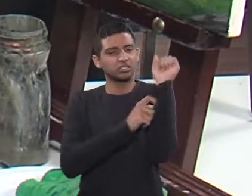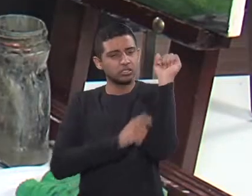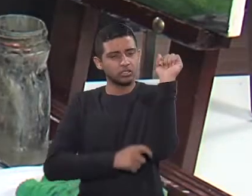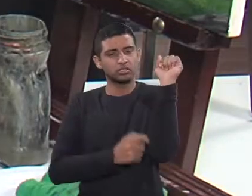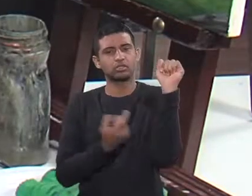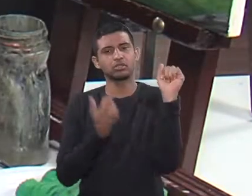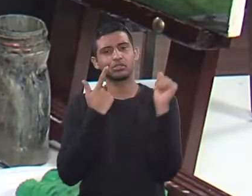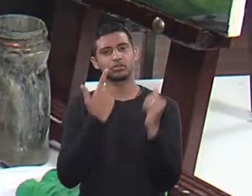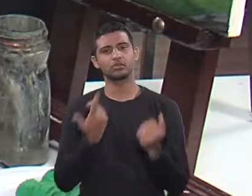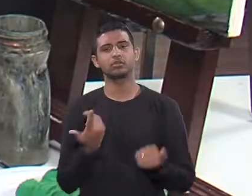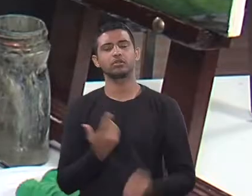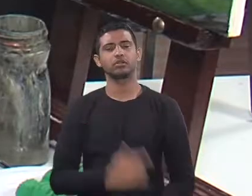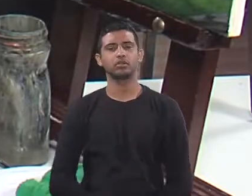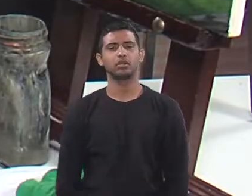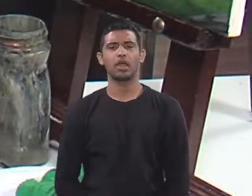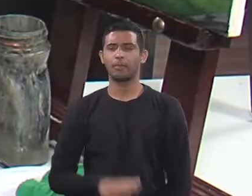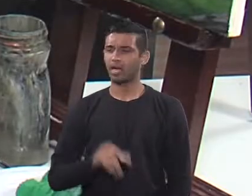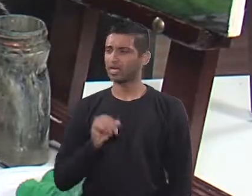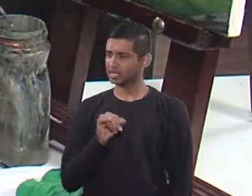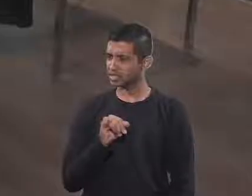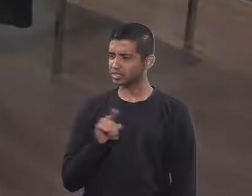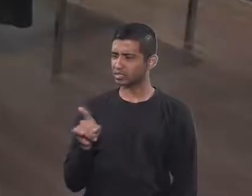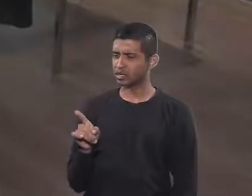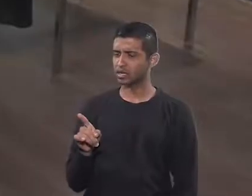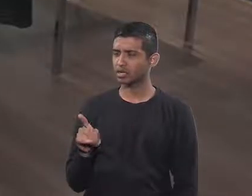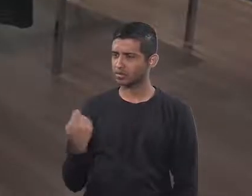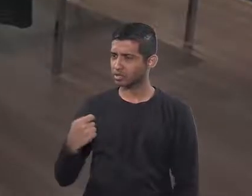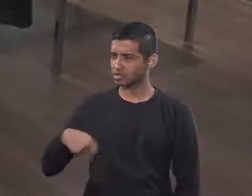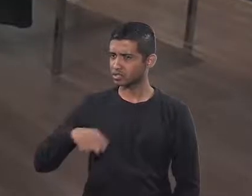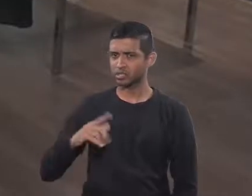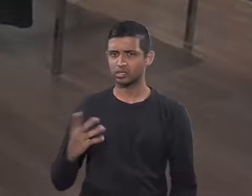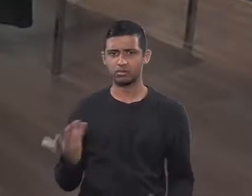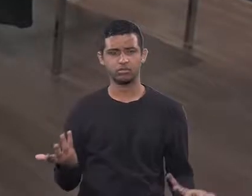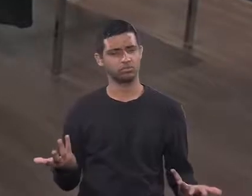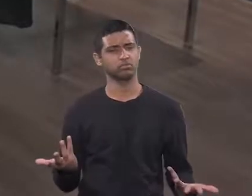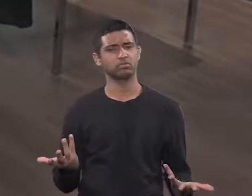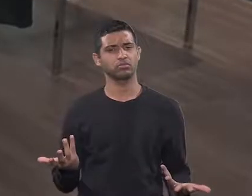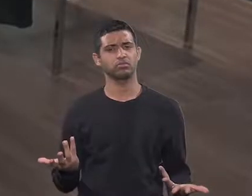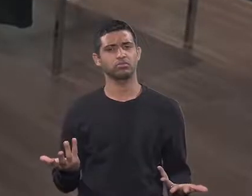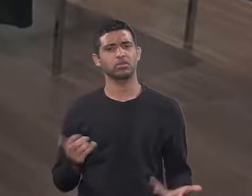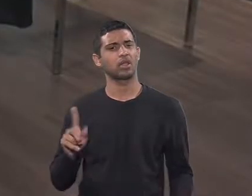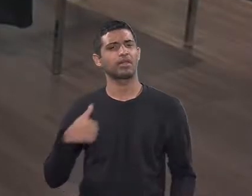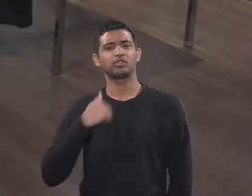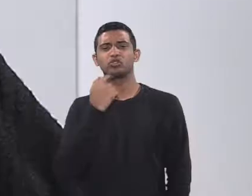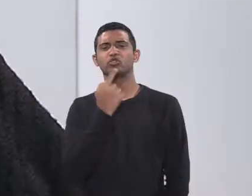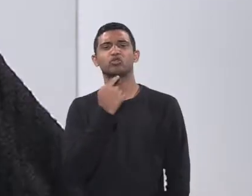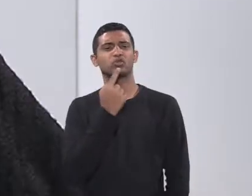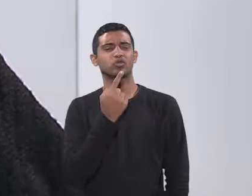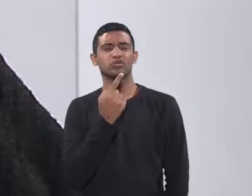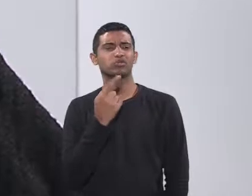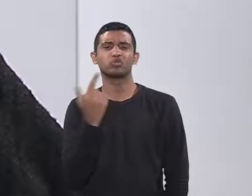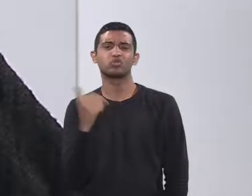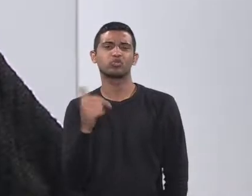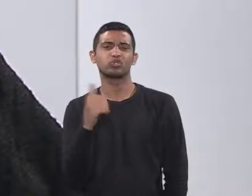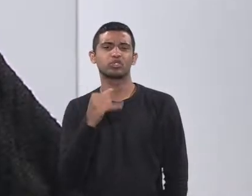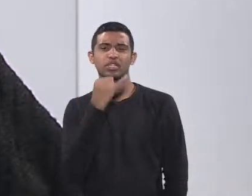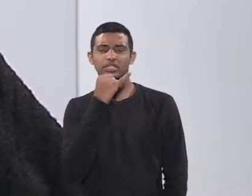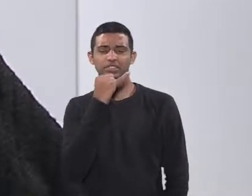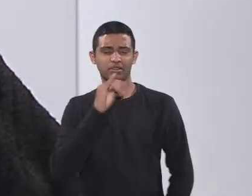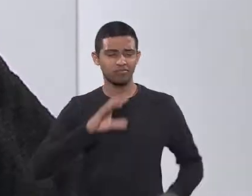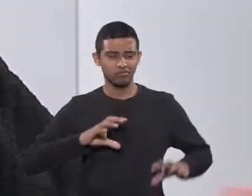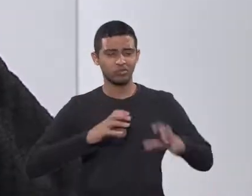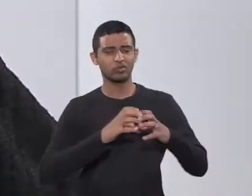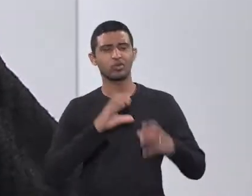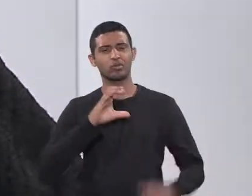mas não seria exatamente por conta disso que deveriam? Eles não conseguem, eles não tinham classe. Todas